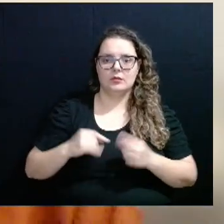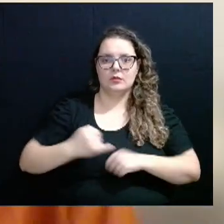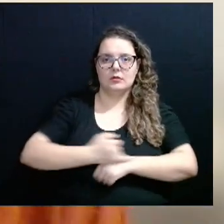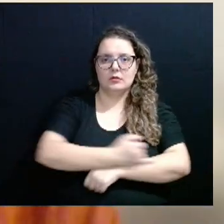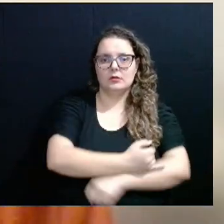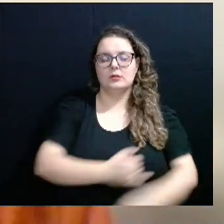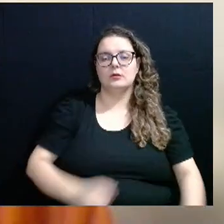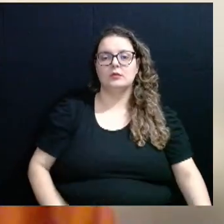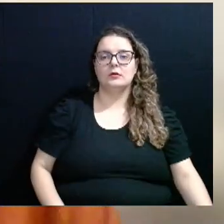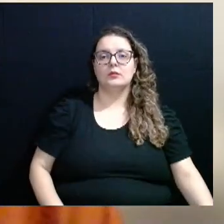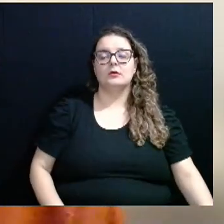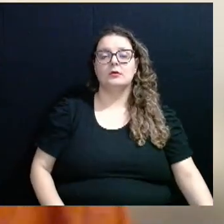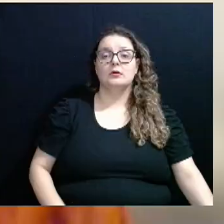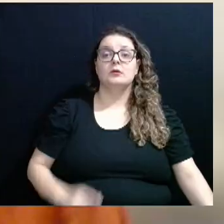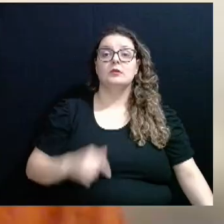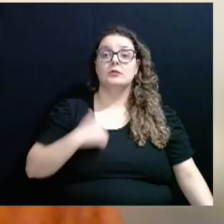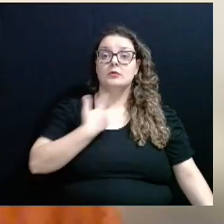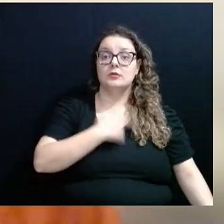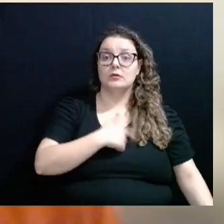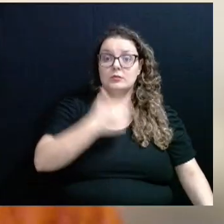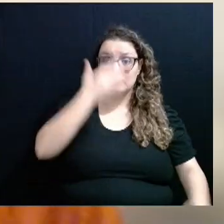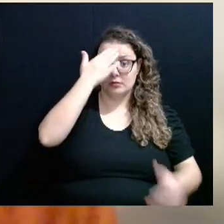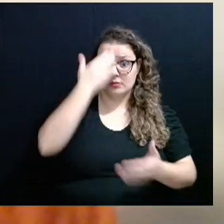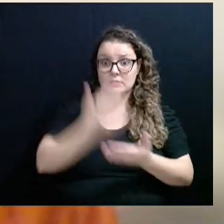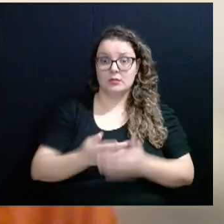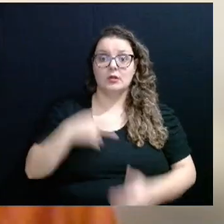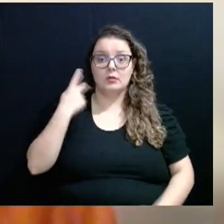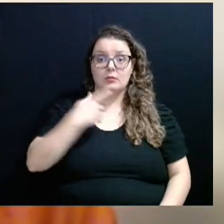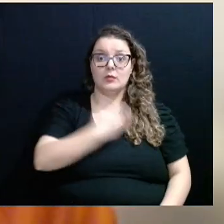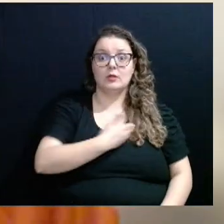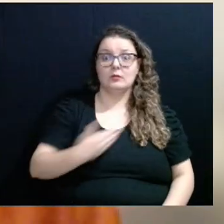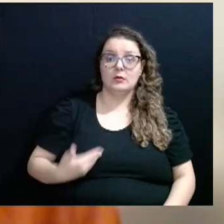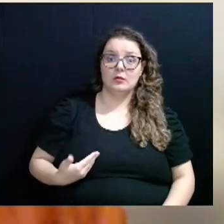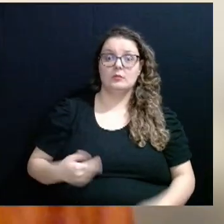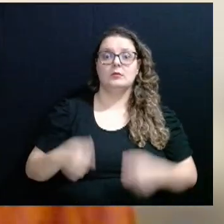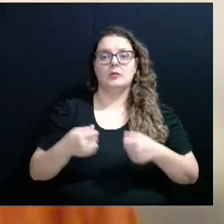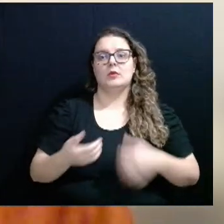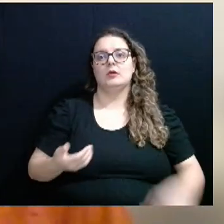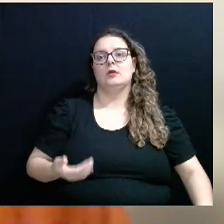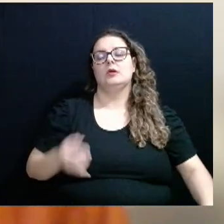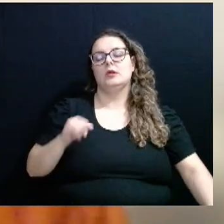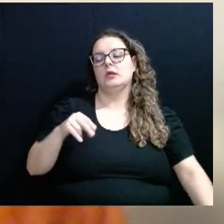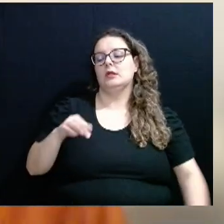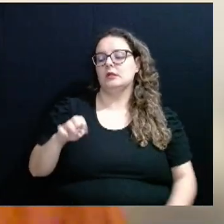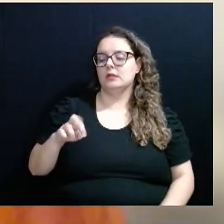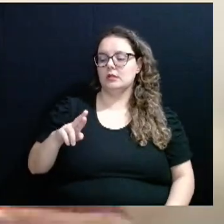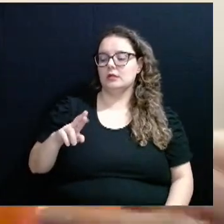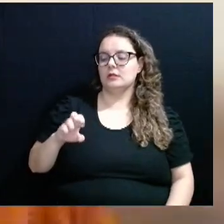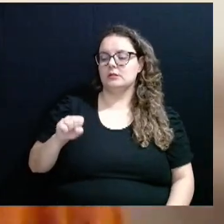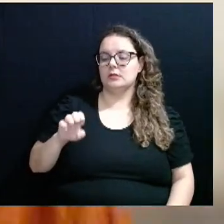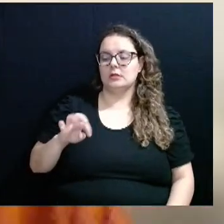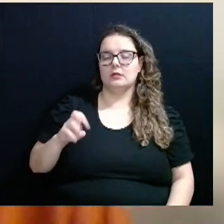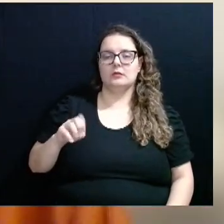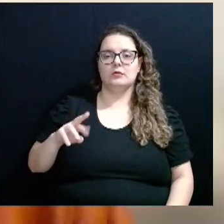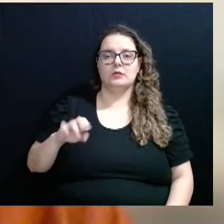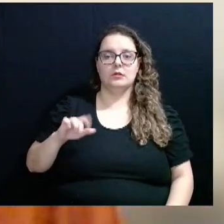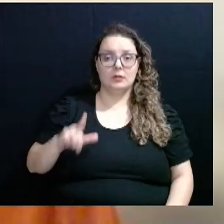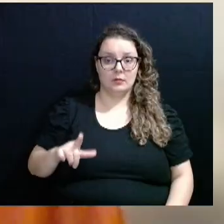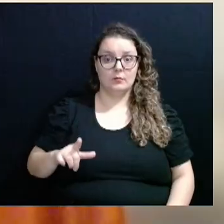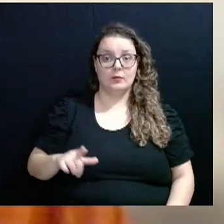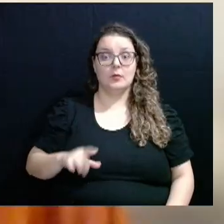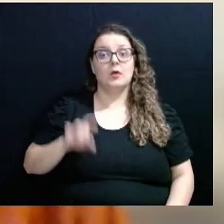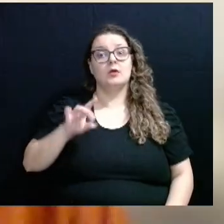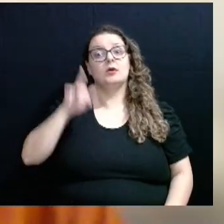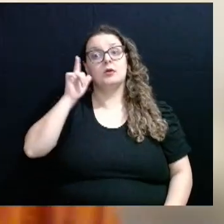Nós acreditamos que as políticas públicas elas têm que ser intersetoriais, porque só assim a gente consegue atacar de